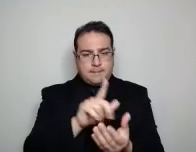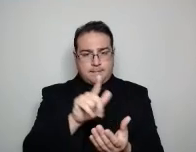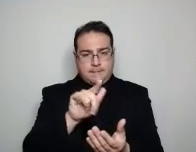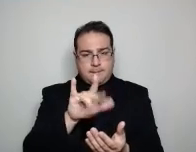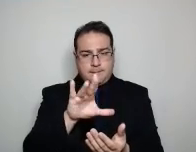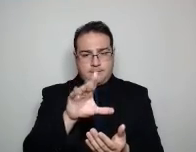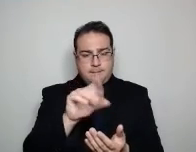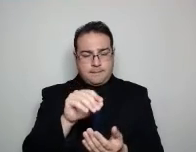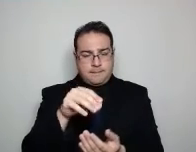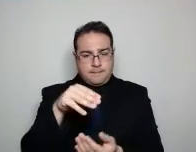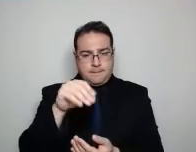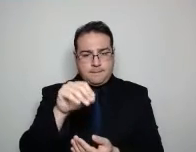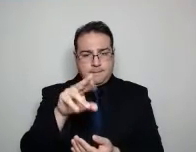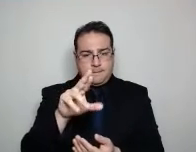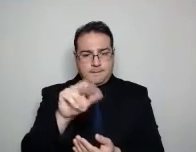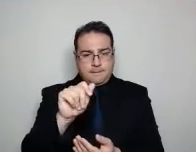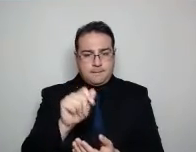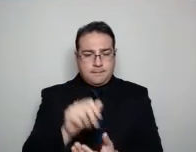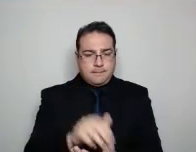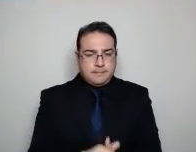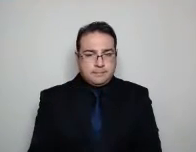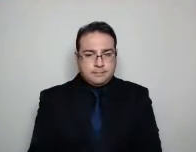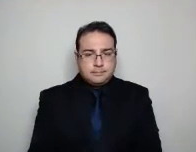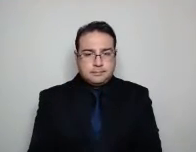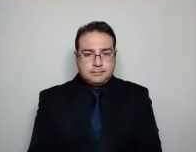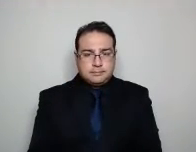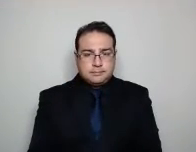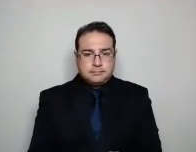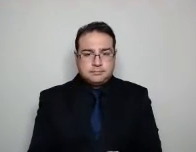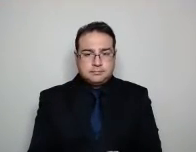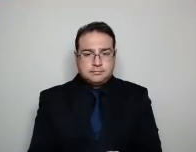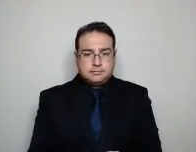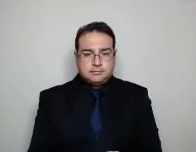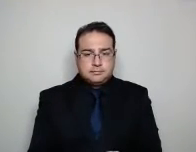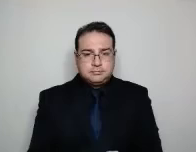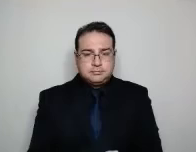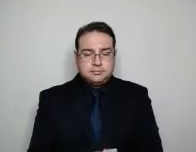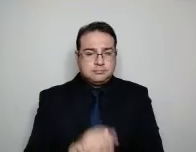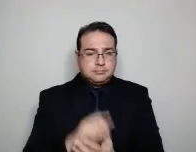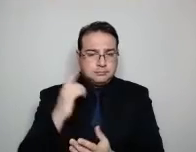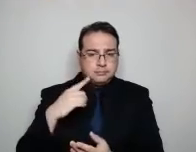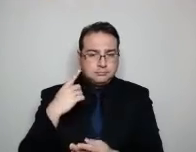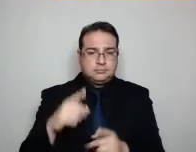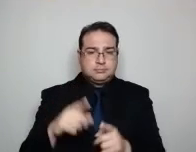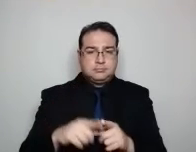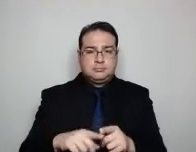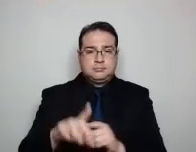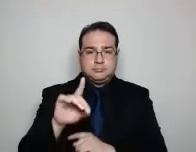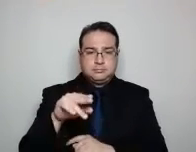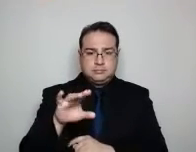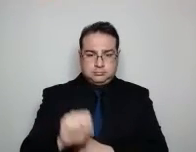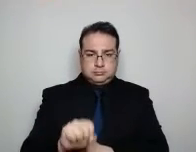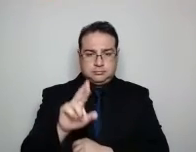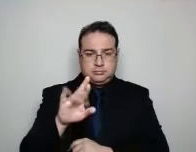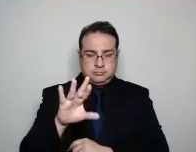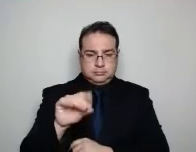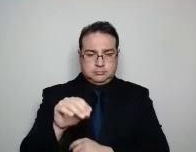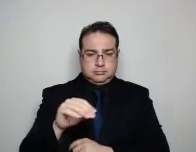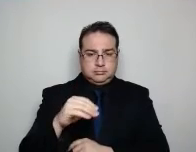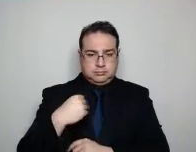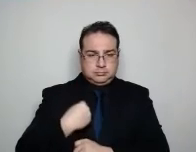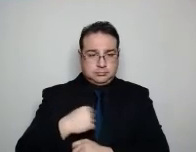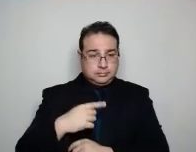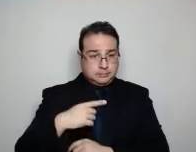advogado doutor Gidênis Raimundo dos Santos está presente? Ausente, desembargador. Então está julgado. Na